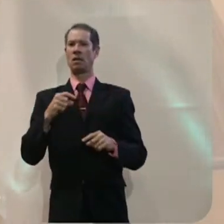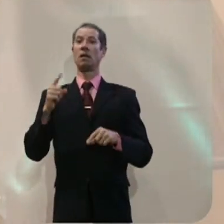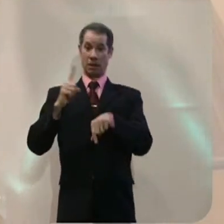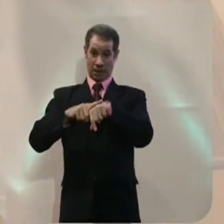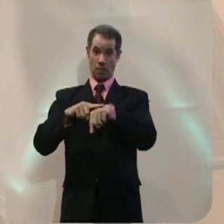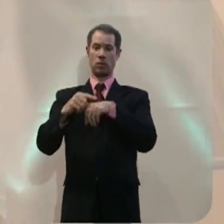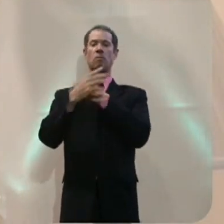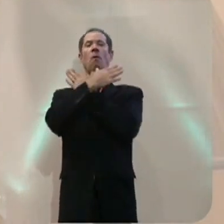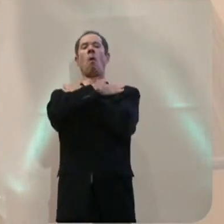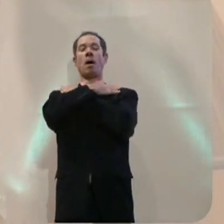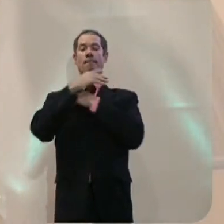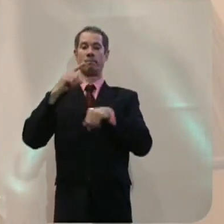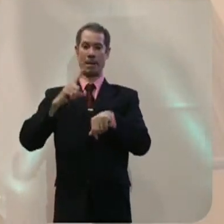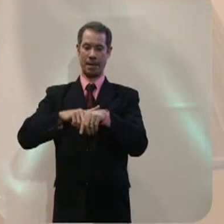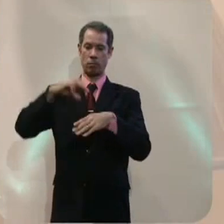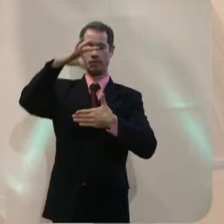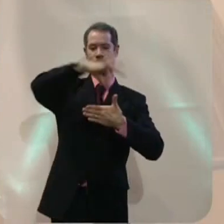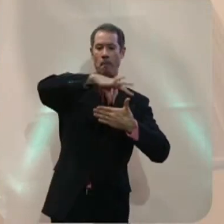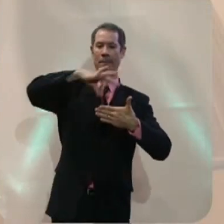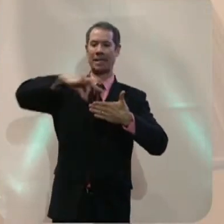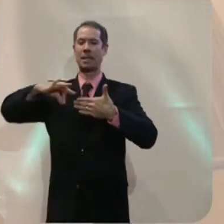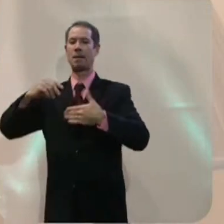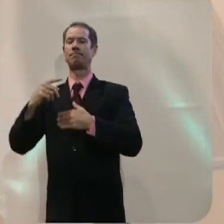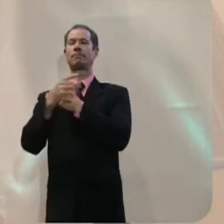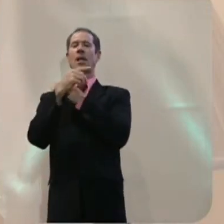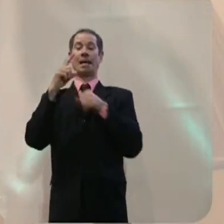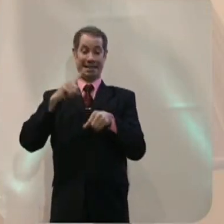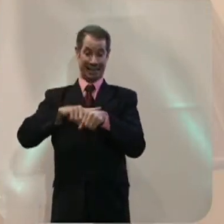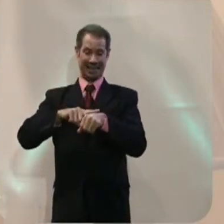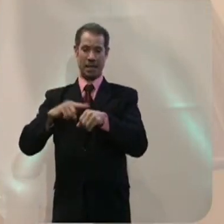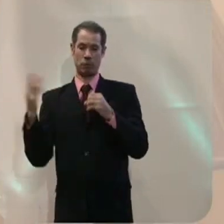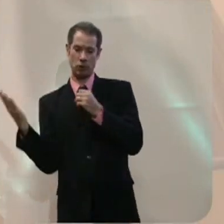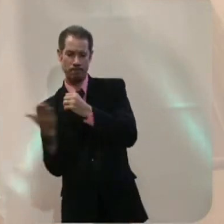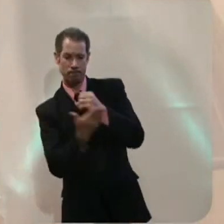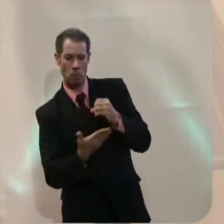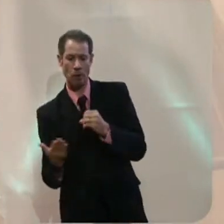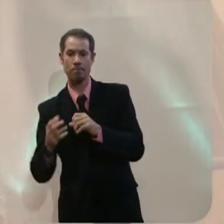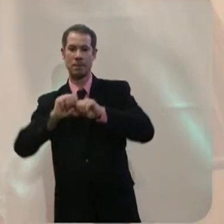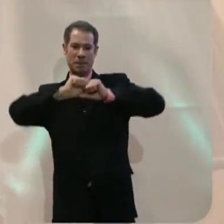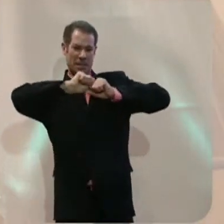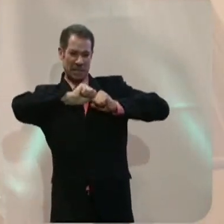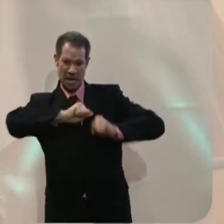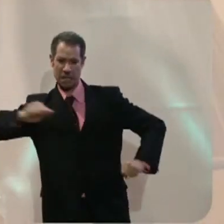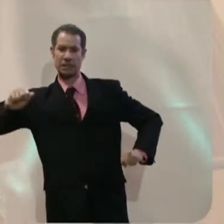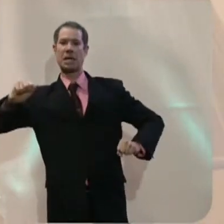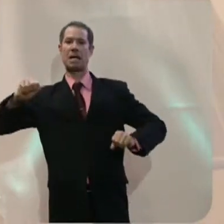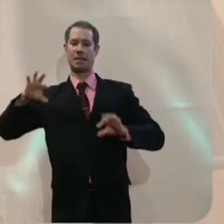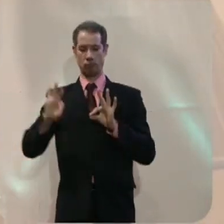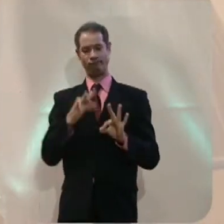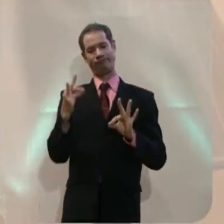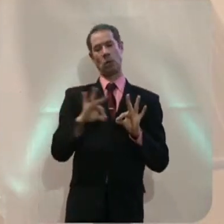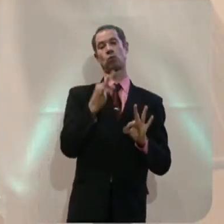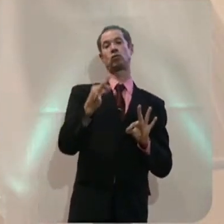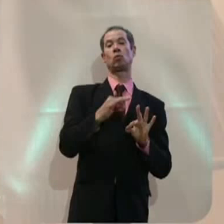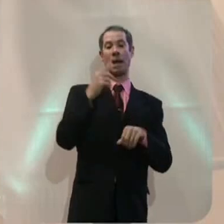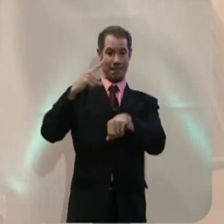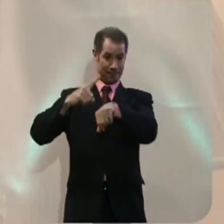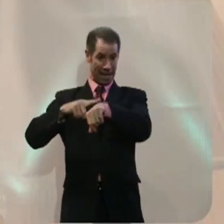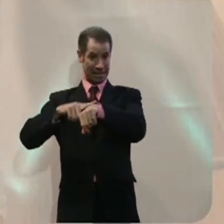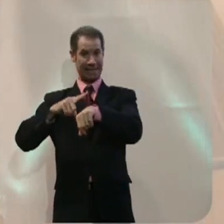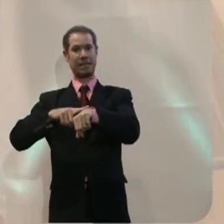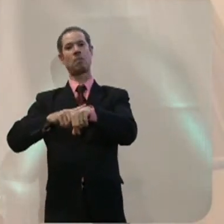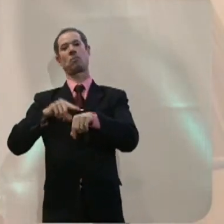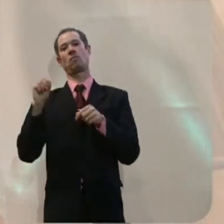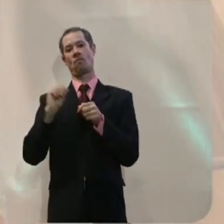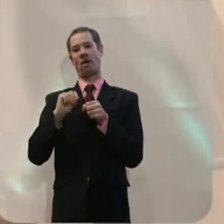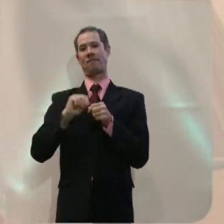morrer, há tempo de plantar, há tempo de colher, há tempo de rasgar, há tempo de costurar. E assim ele vai